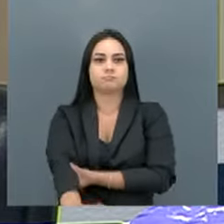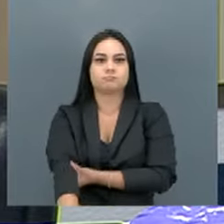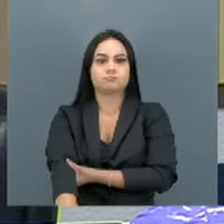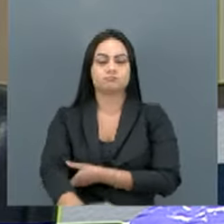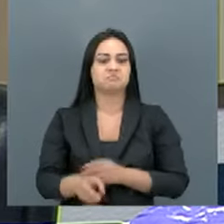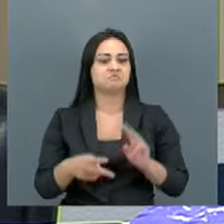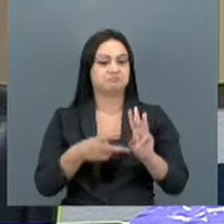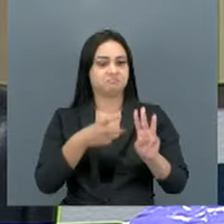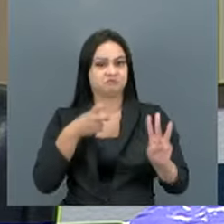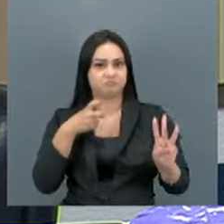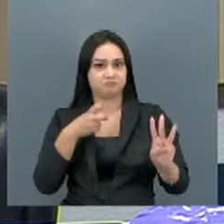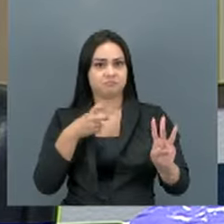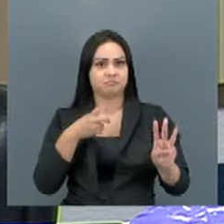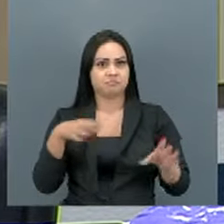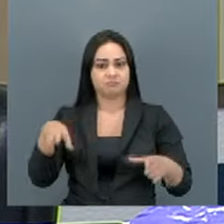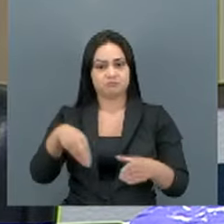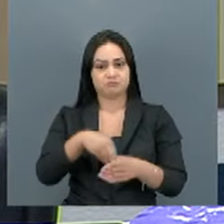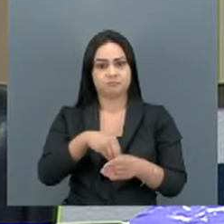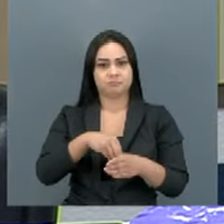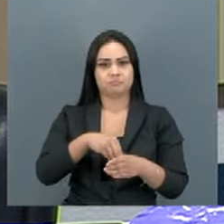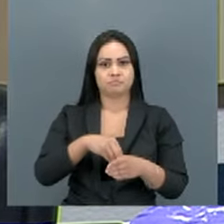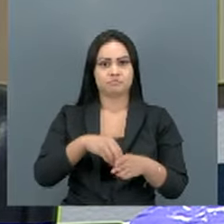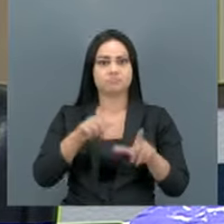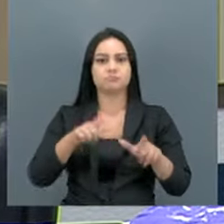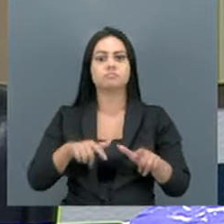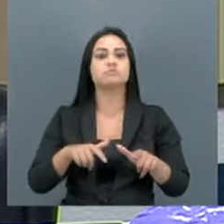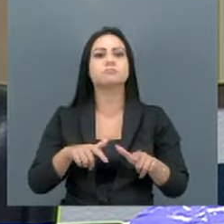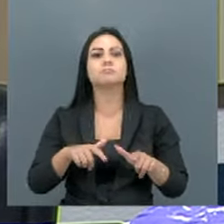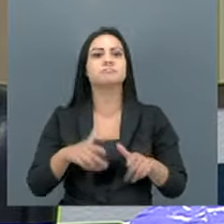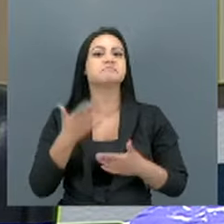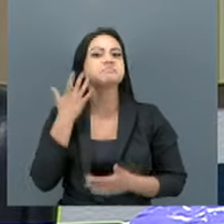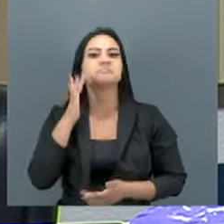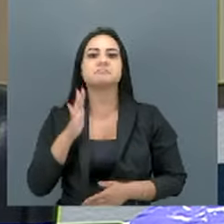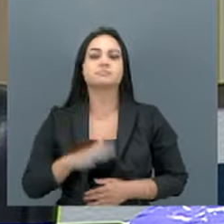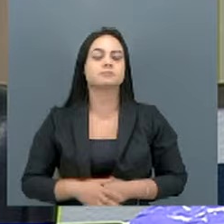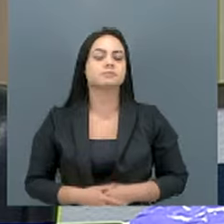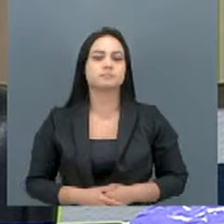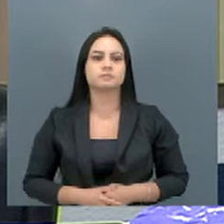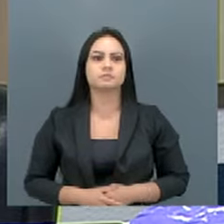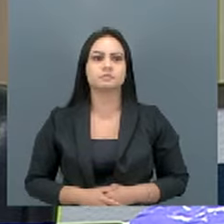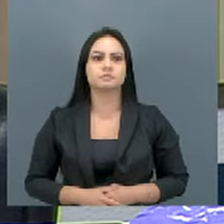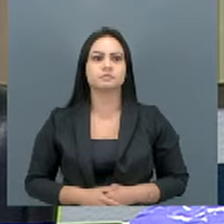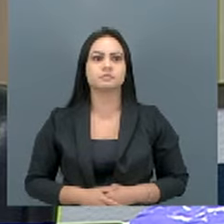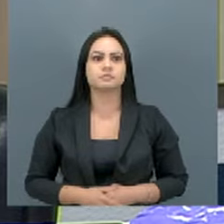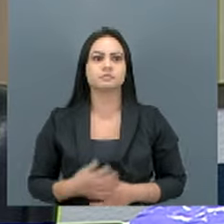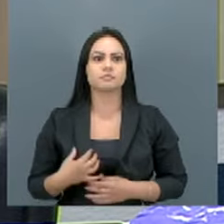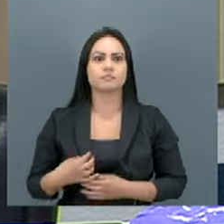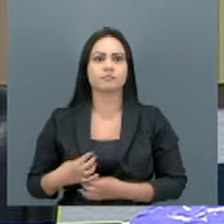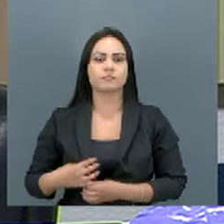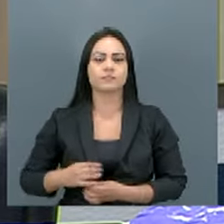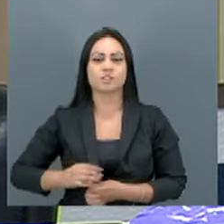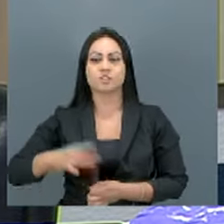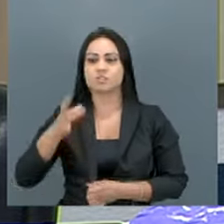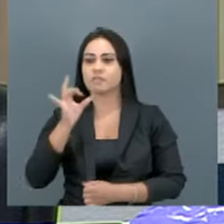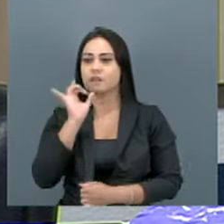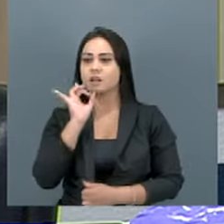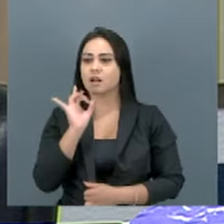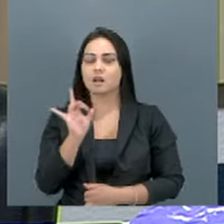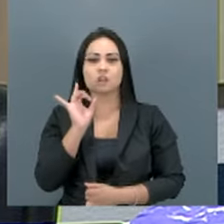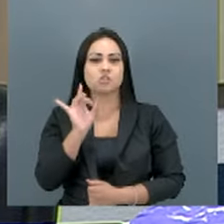indígenas, dentro das aldeias, não sabem. Só falar de projeto, mas